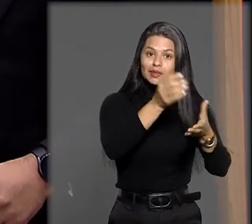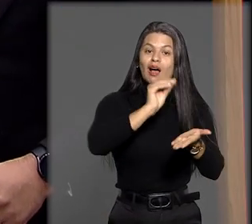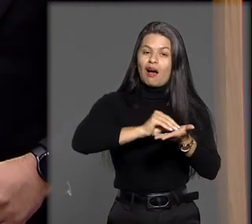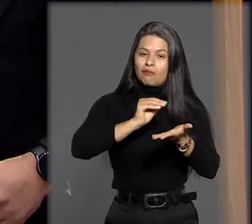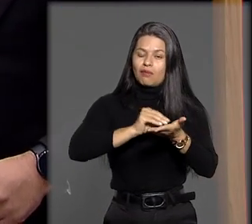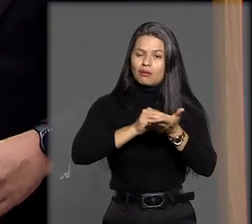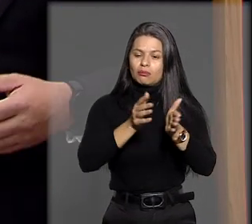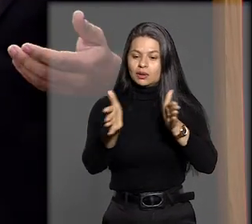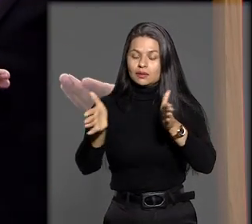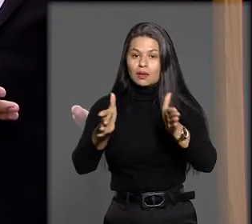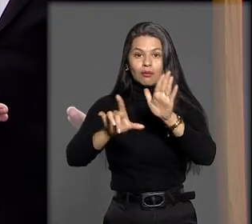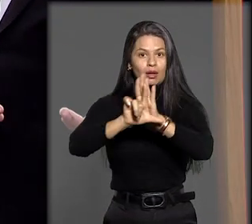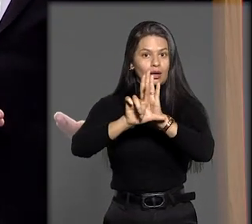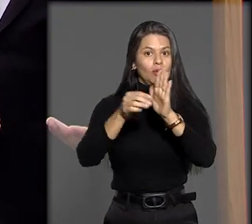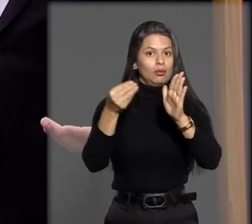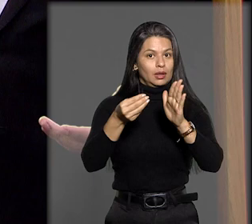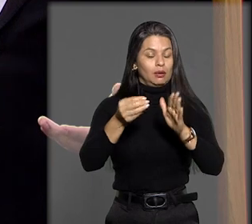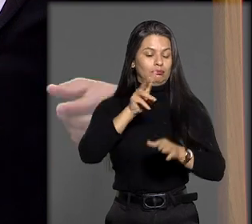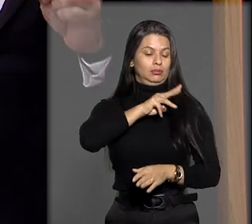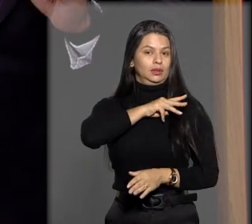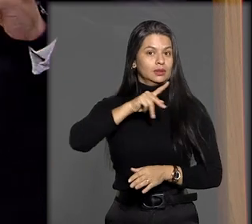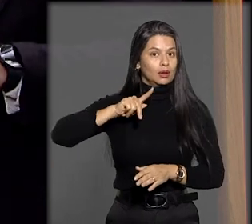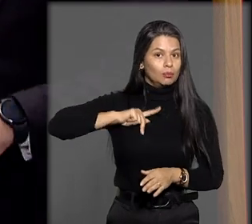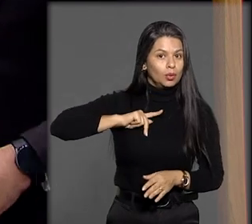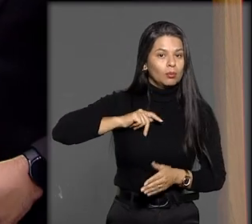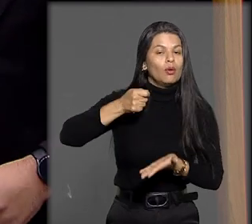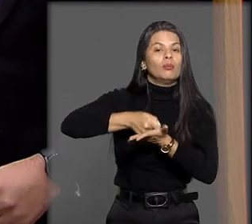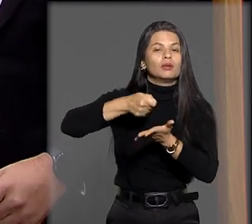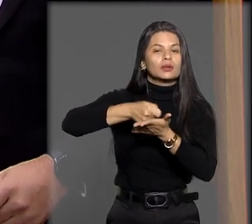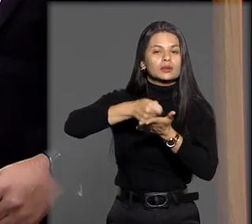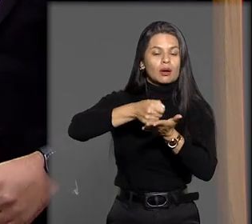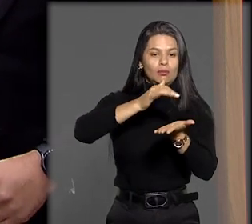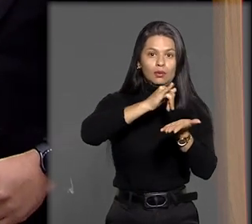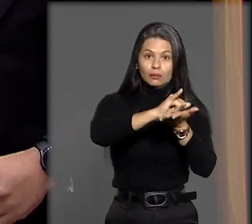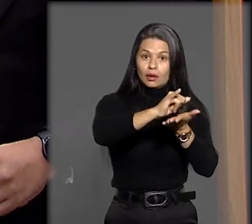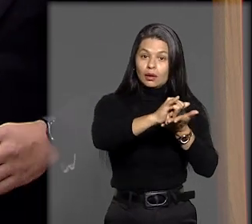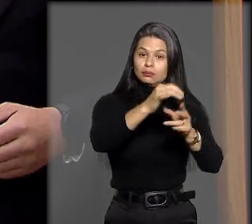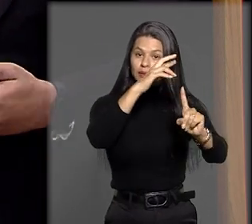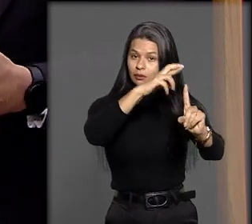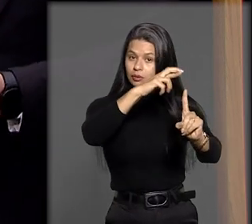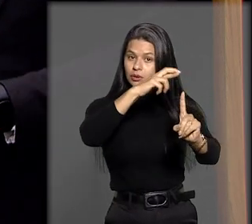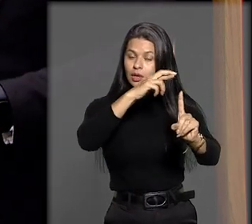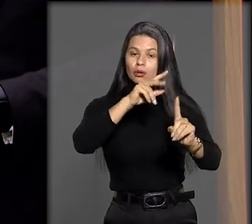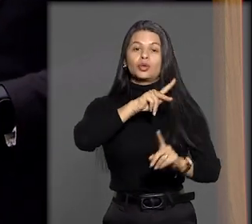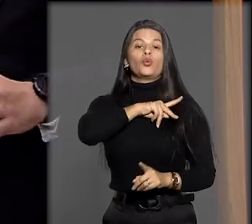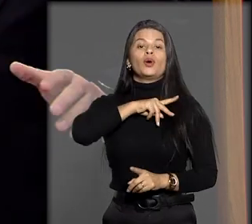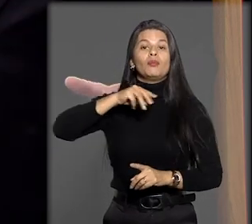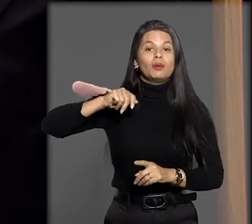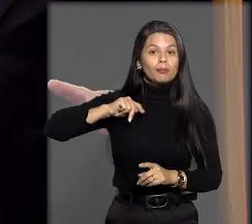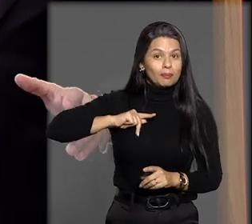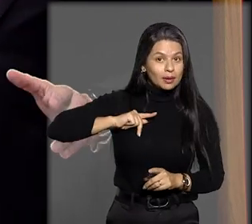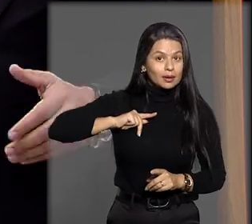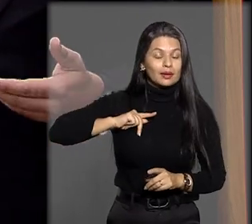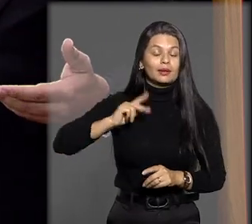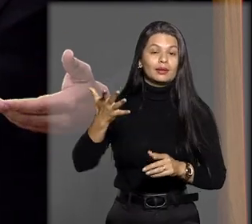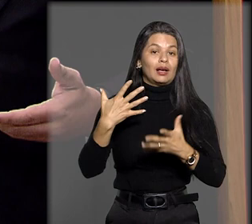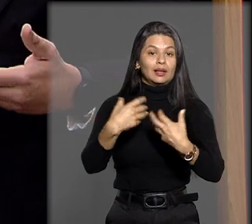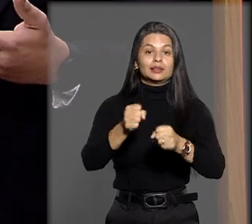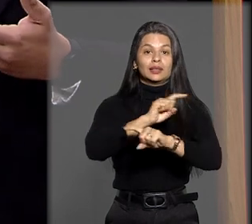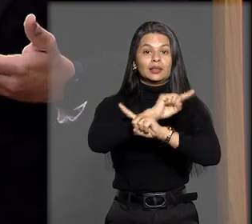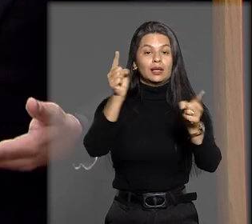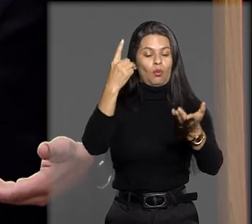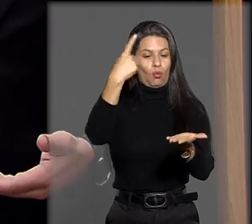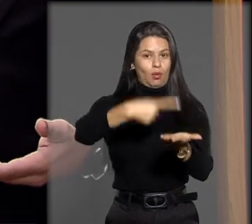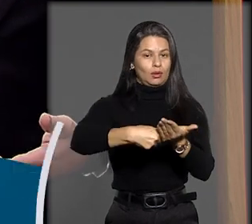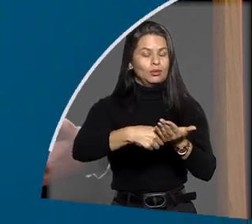de previsão legal exime o Ministério Público da obrigação de notificar o investigado de que o MP se recusou a propor acordo de